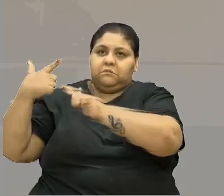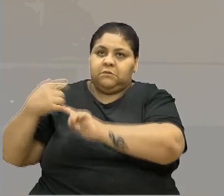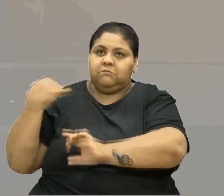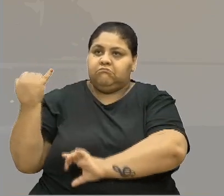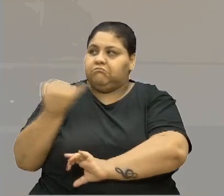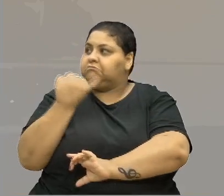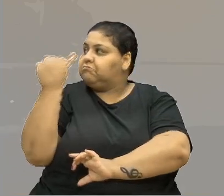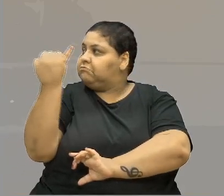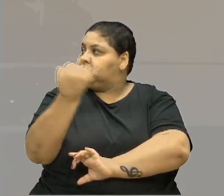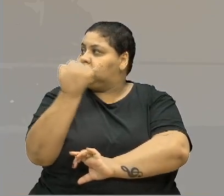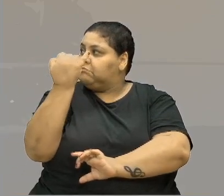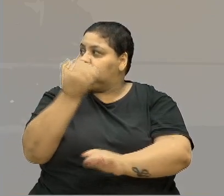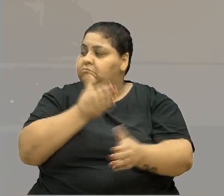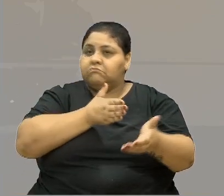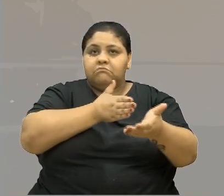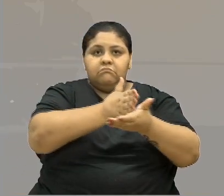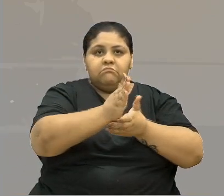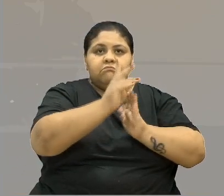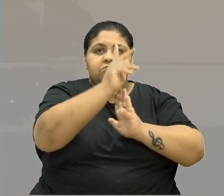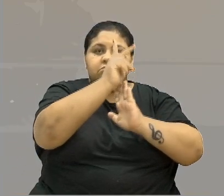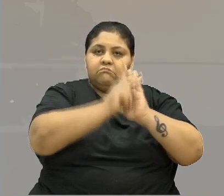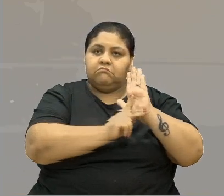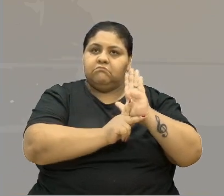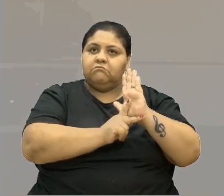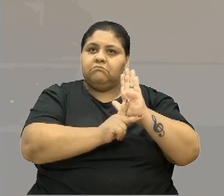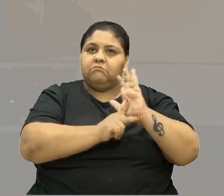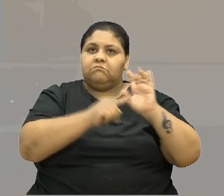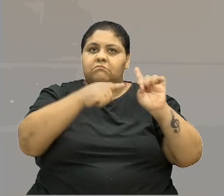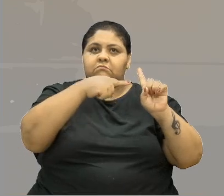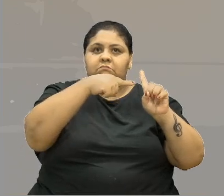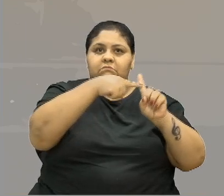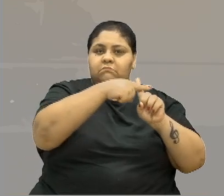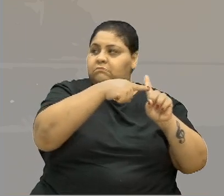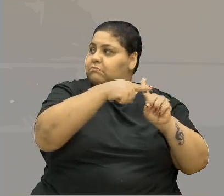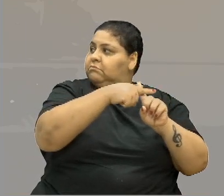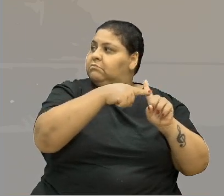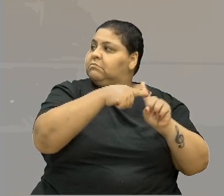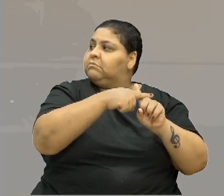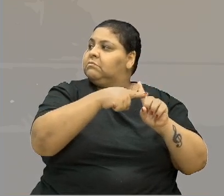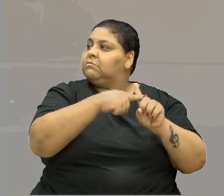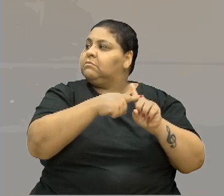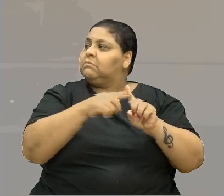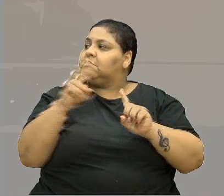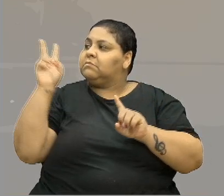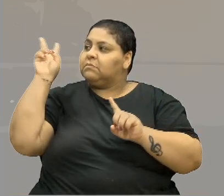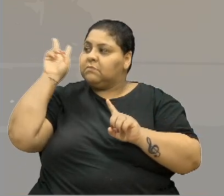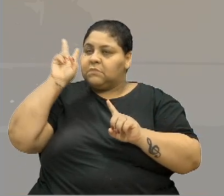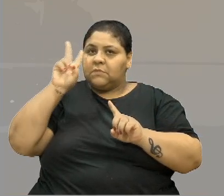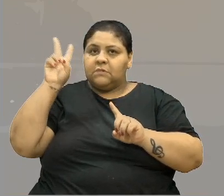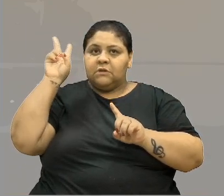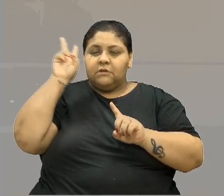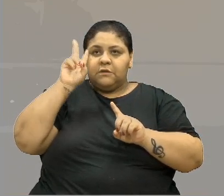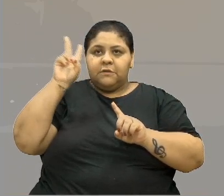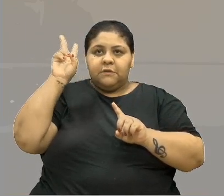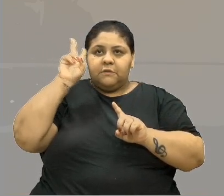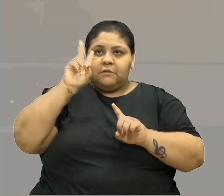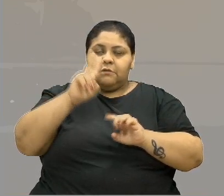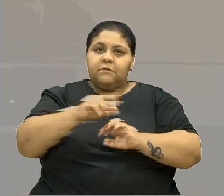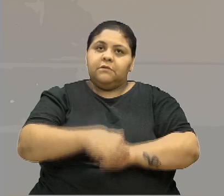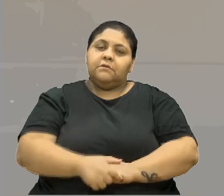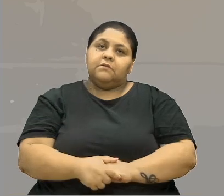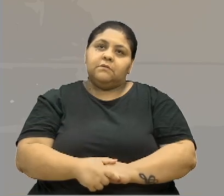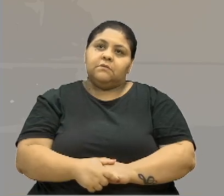renomados, participei de projetos positivos que relembram a história